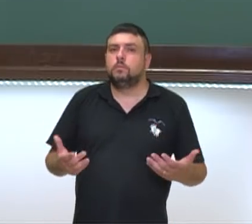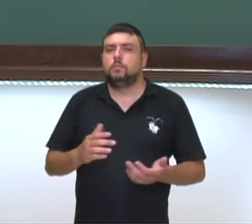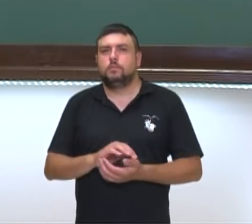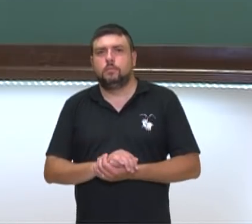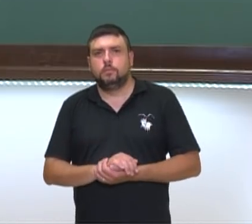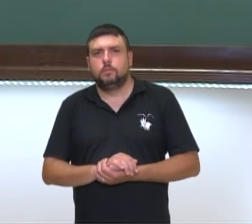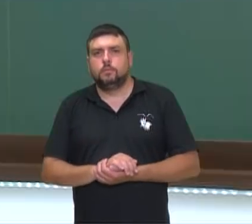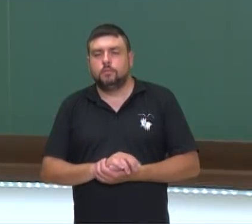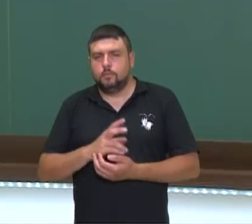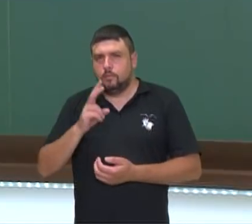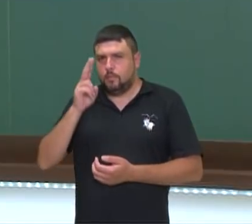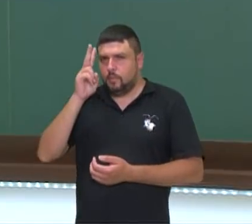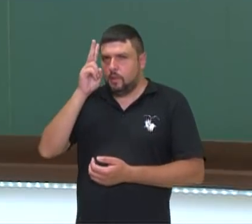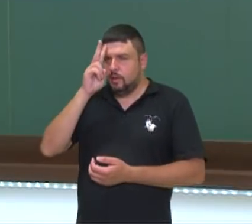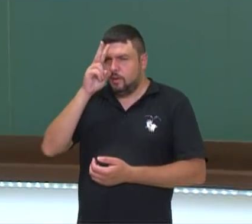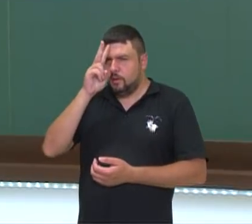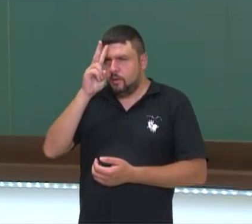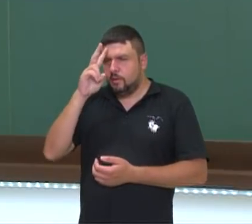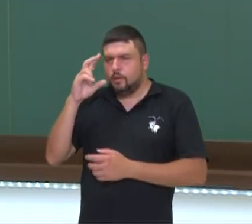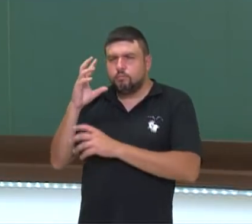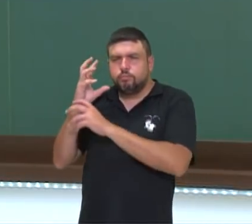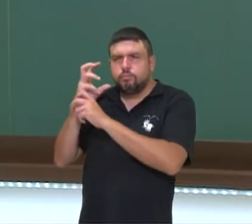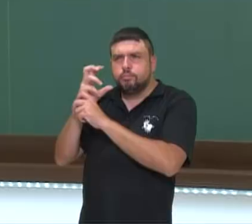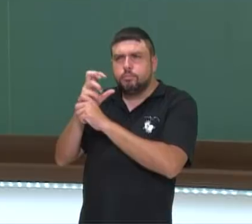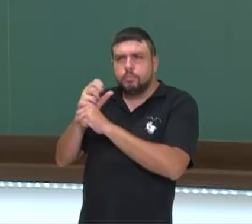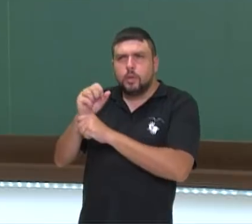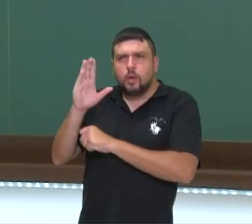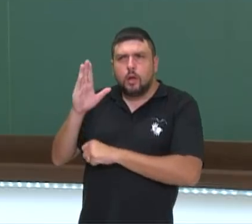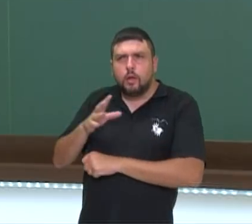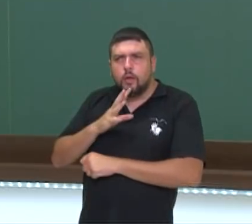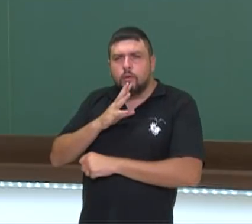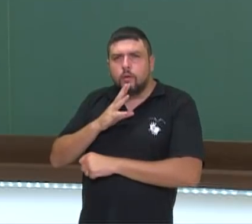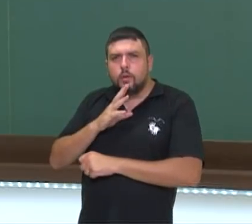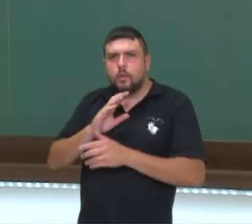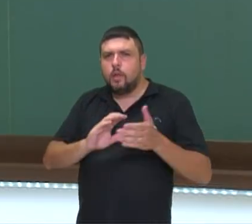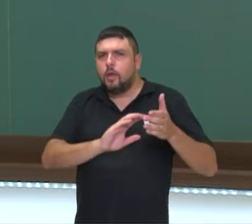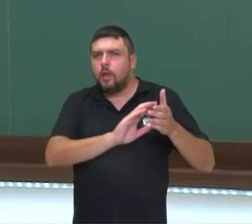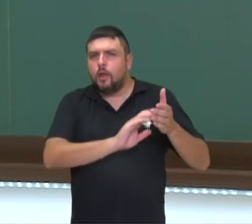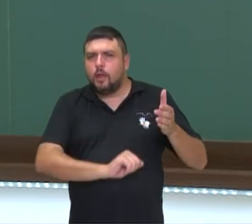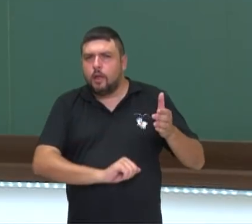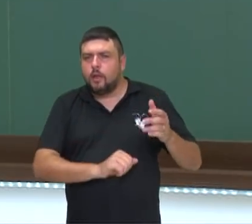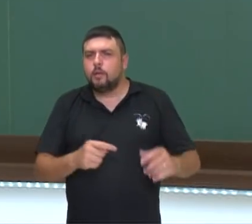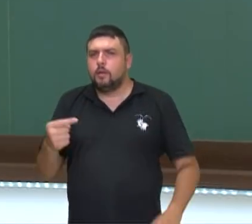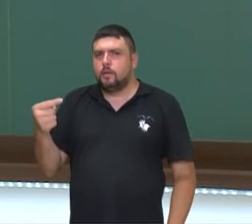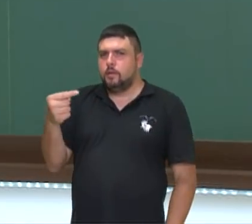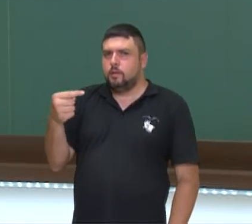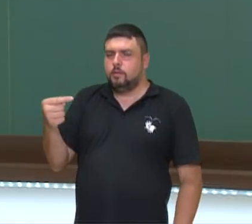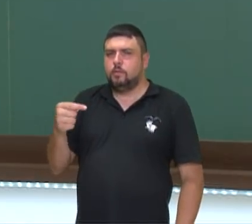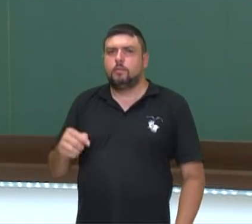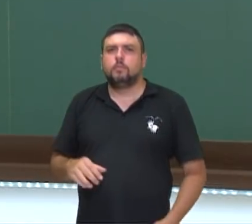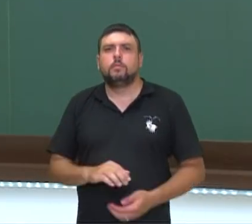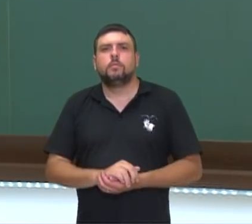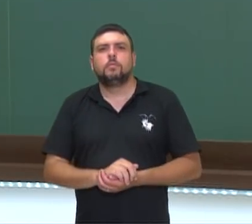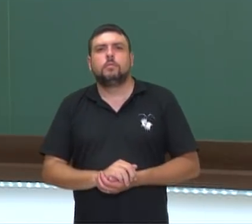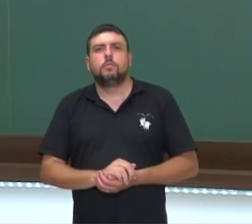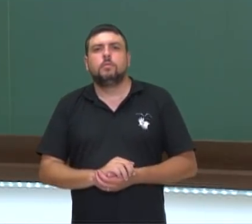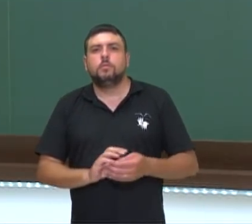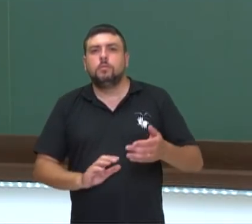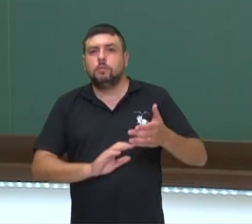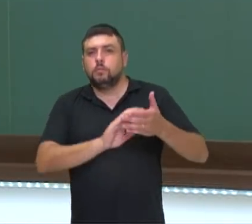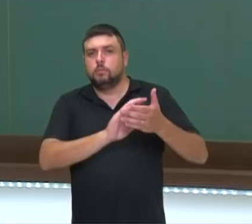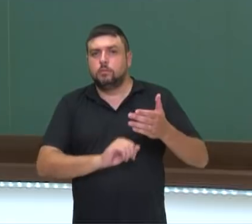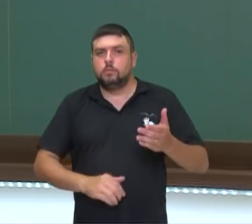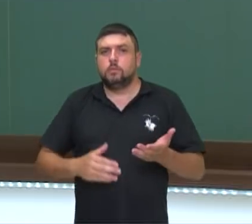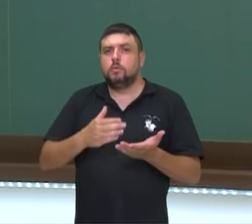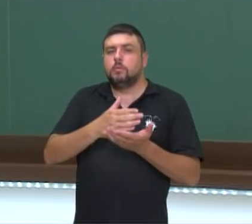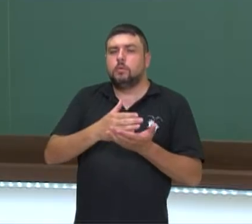Lembrando nas situações que a gente já viu, fica fácil, né? Retirada é menos metade do saldo. Então, eu tenho que lembrar que para eu achar a